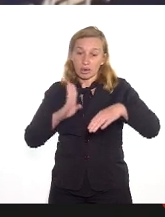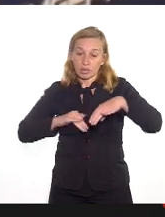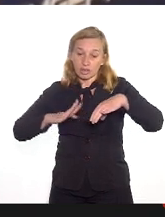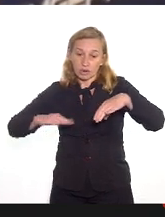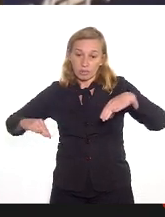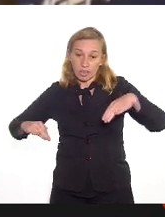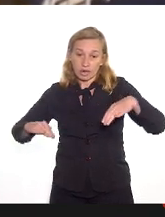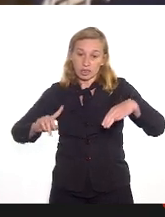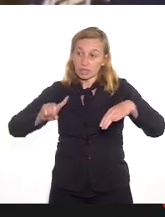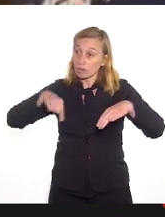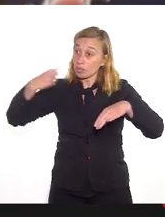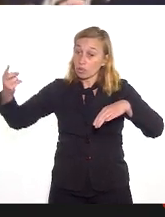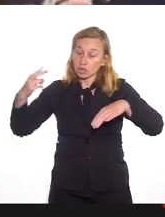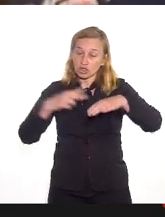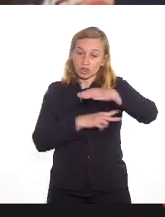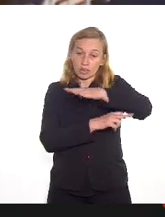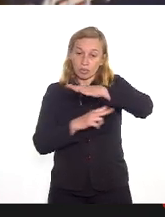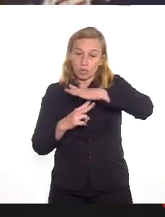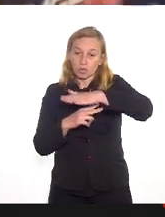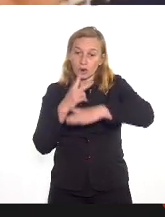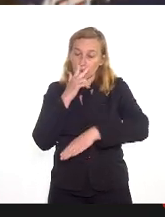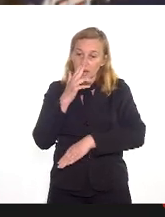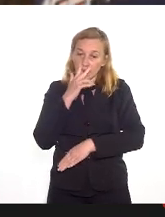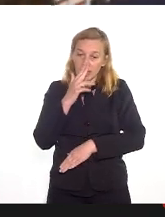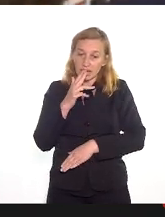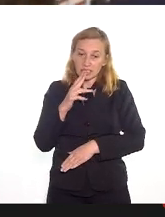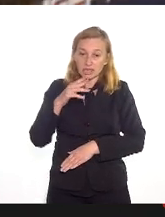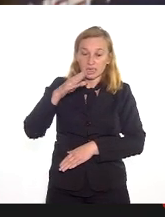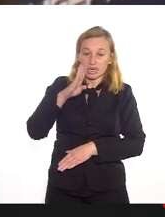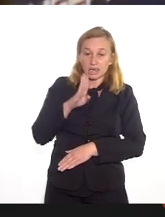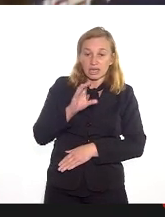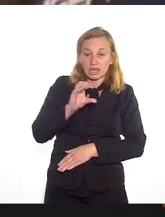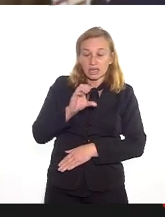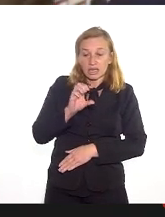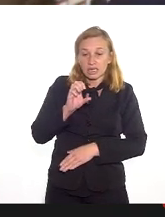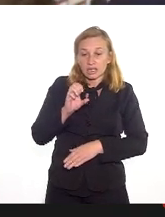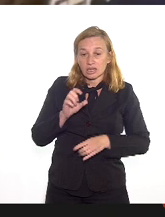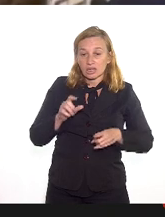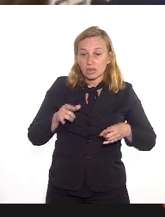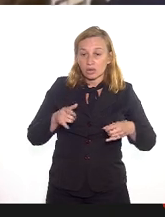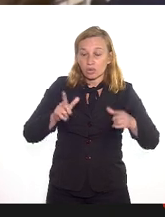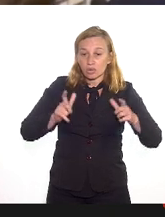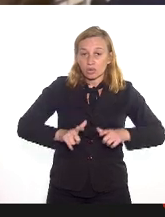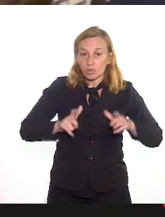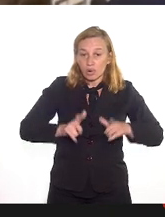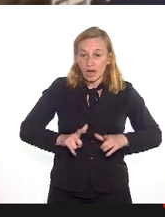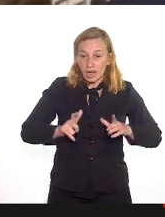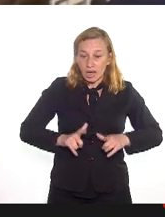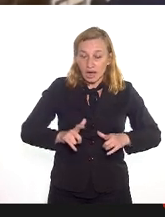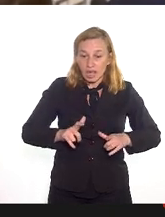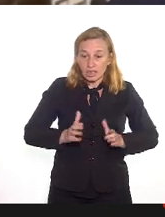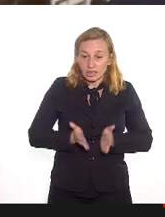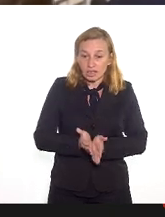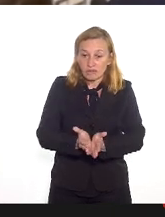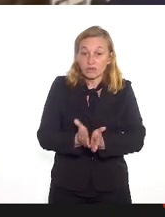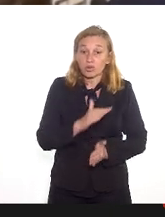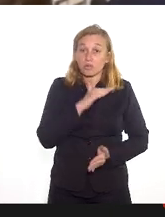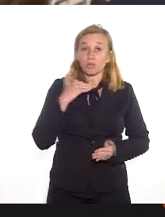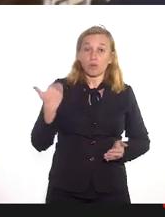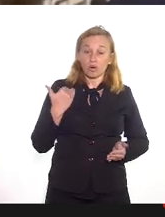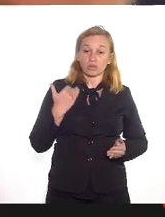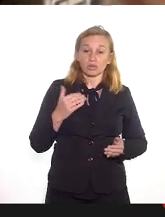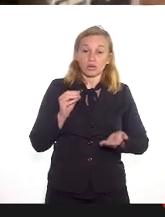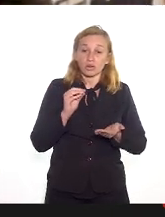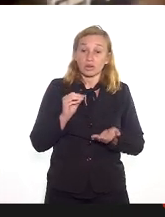virou quase que um cemitério de navios, inclusive comprometendo a segurança, né, da nossa